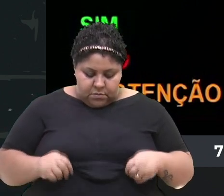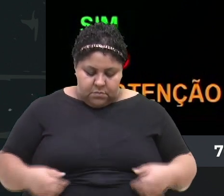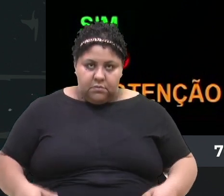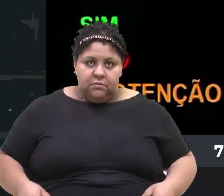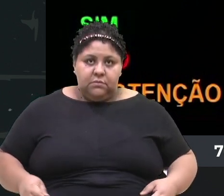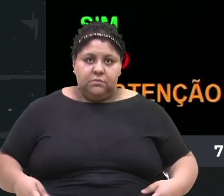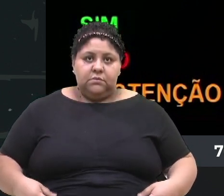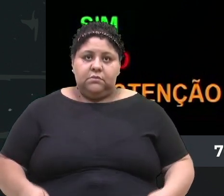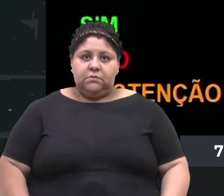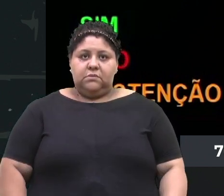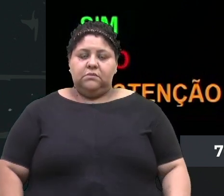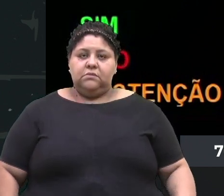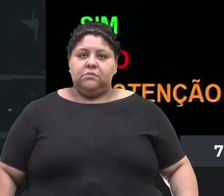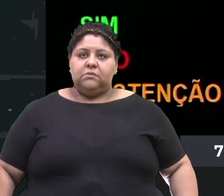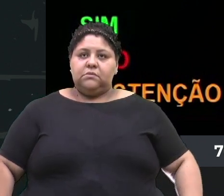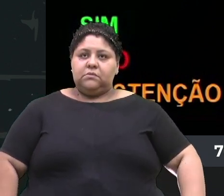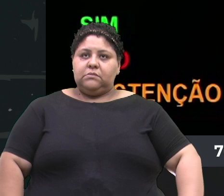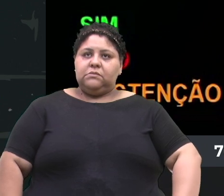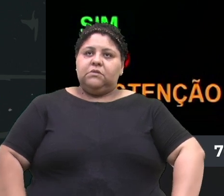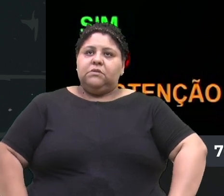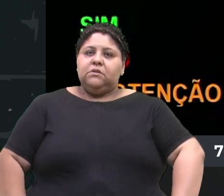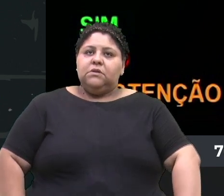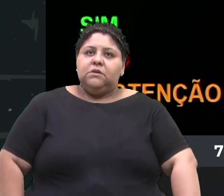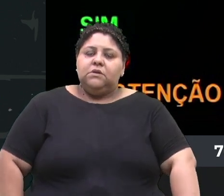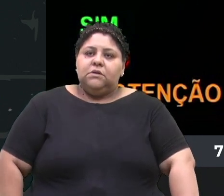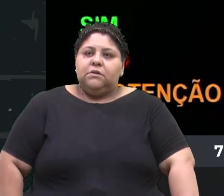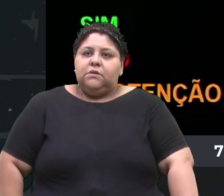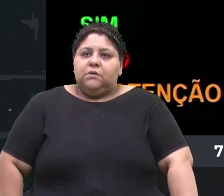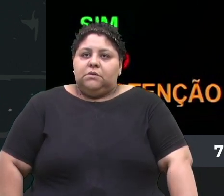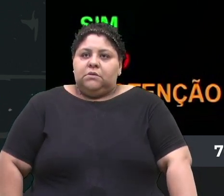Voto sim, presidente. Lucas Gil, vota sim.